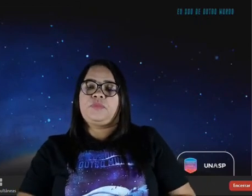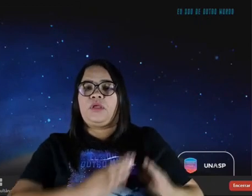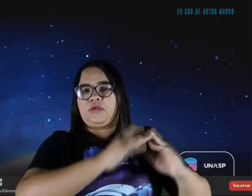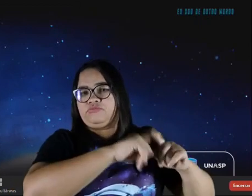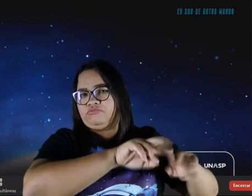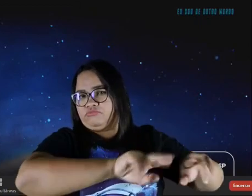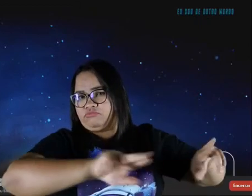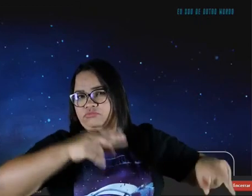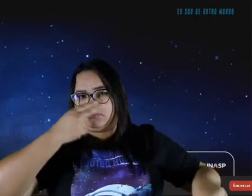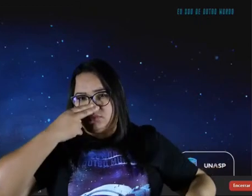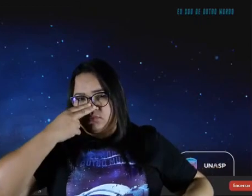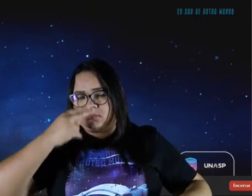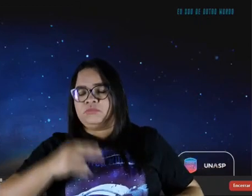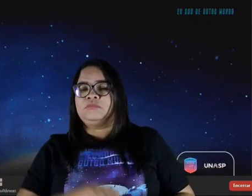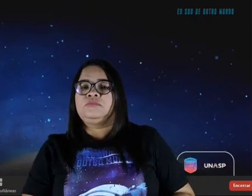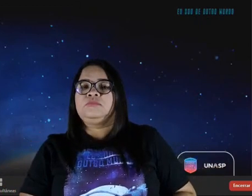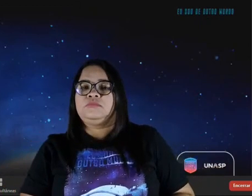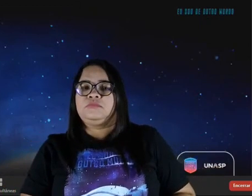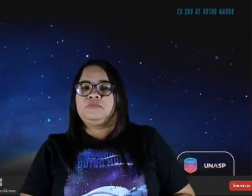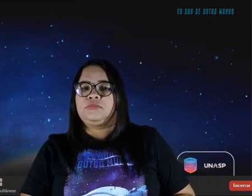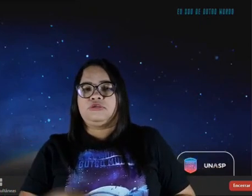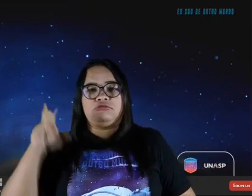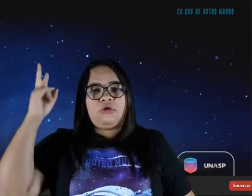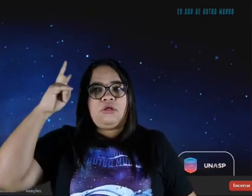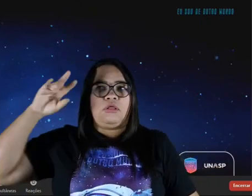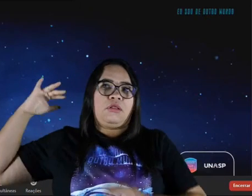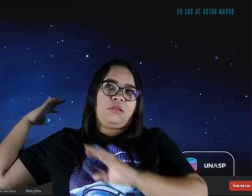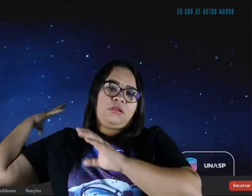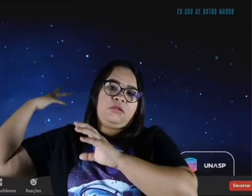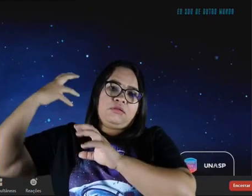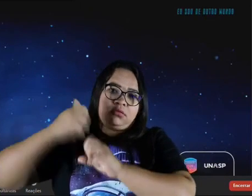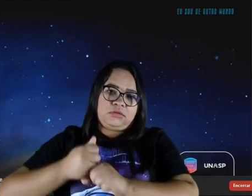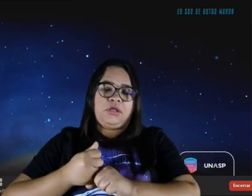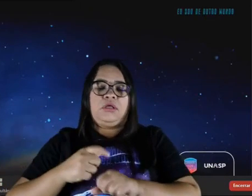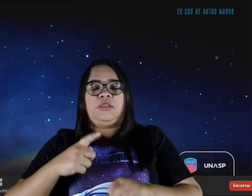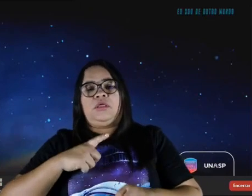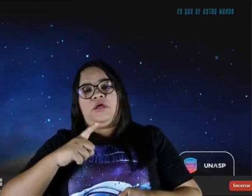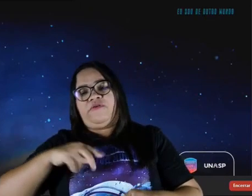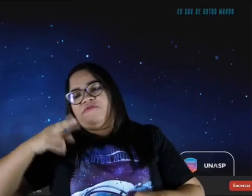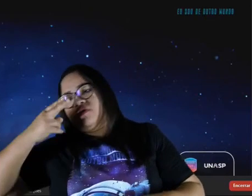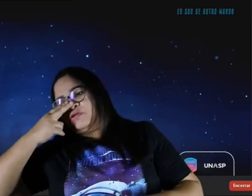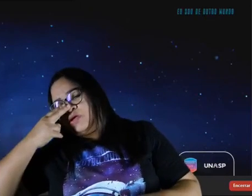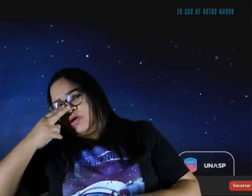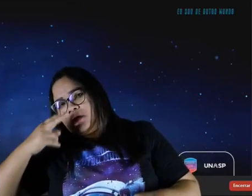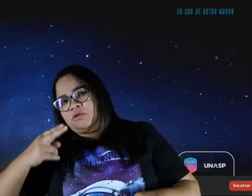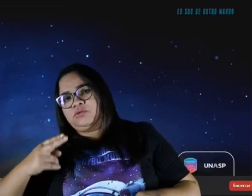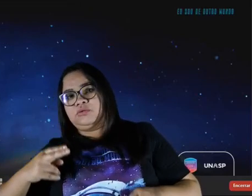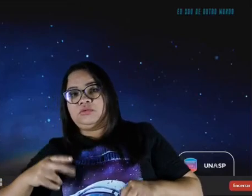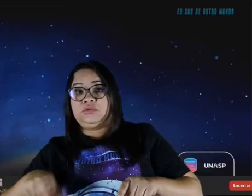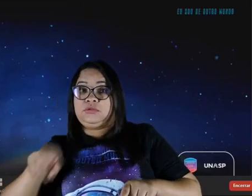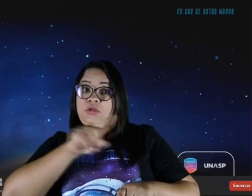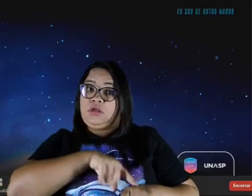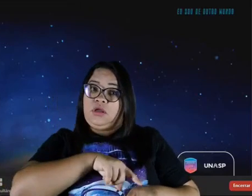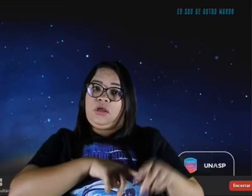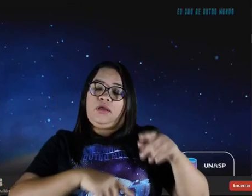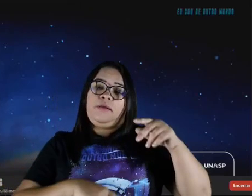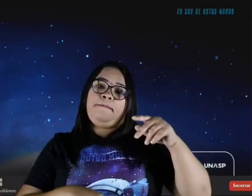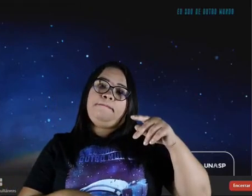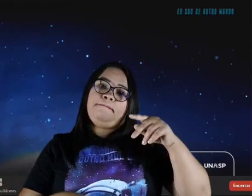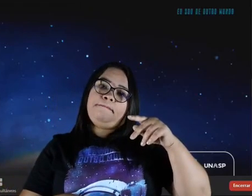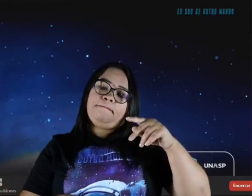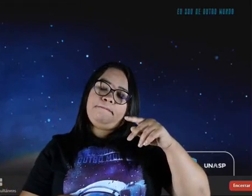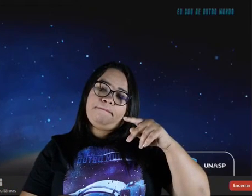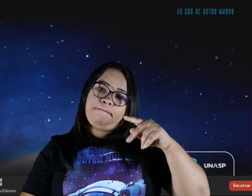Igrejas protestantes daquele rumo mais histórico, que quando ele fala evangélicos protestantes, são igrejas mais recentes, como as